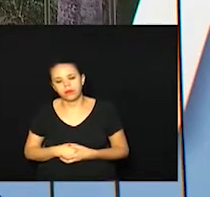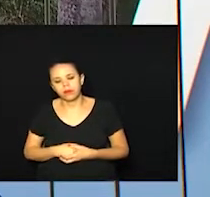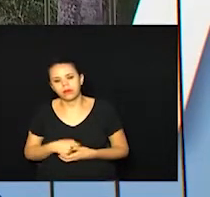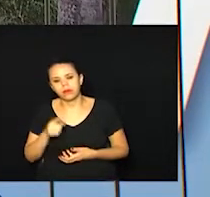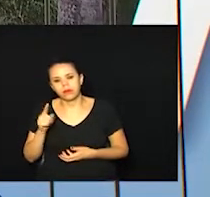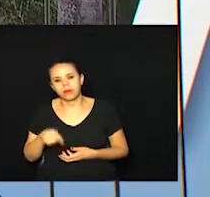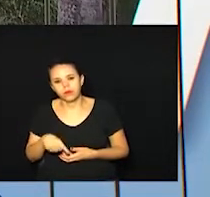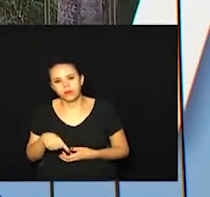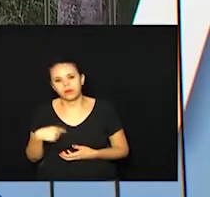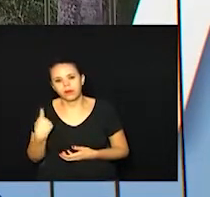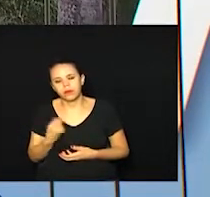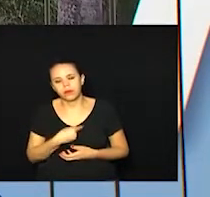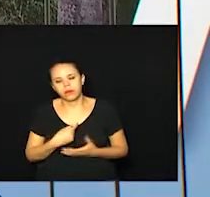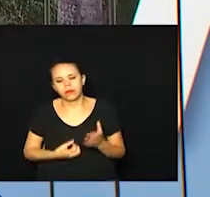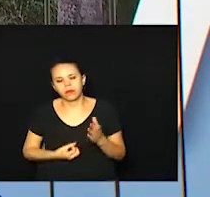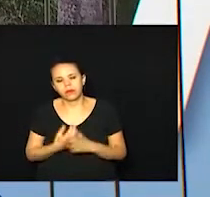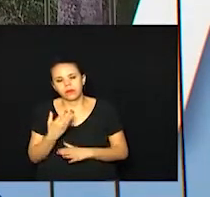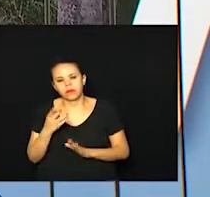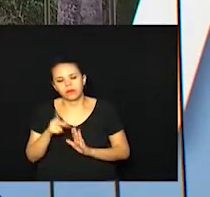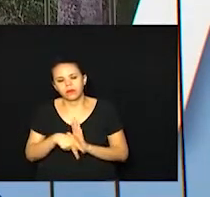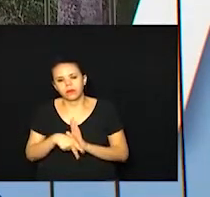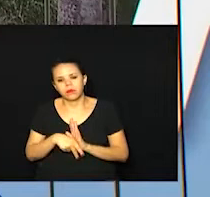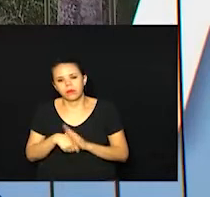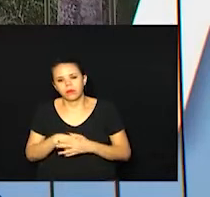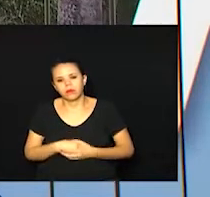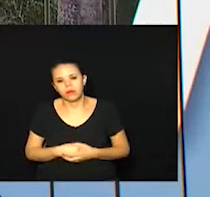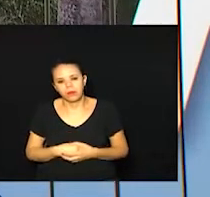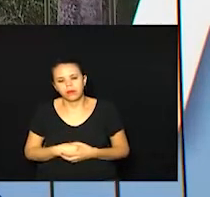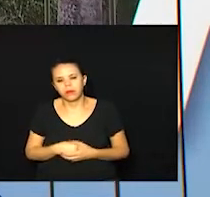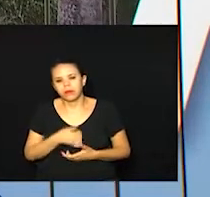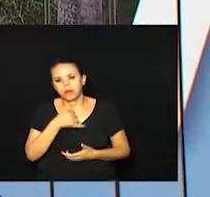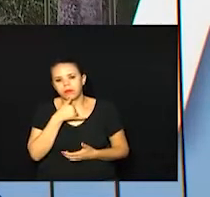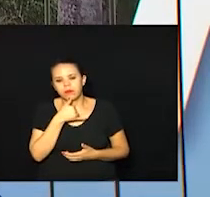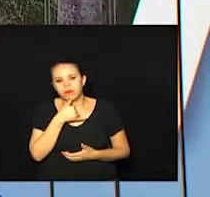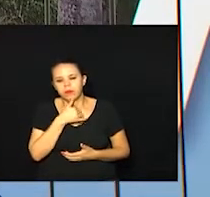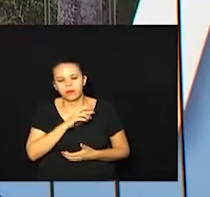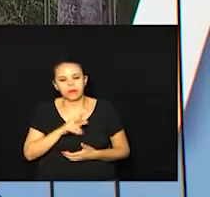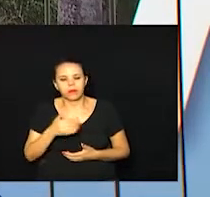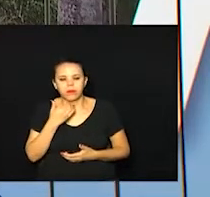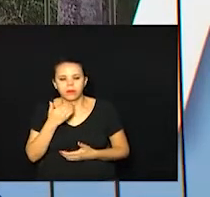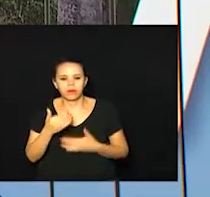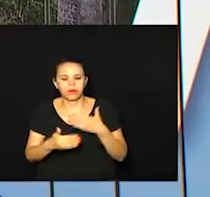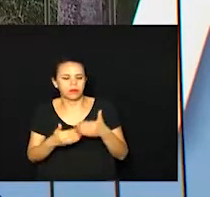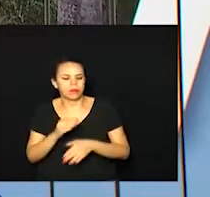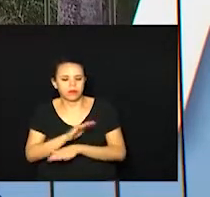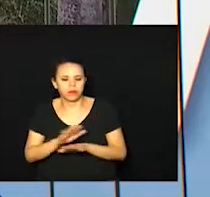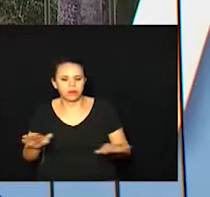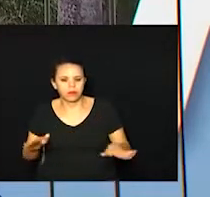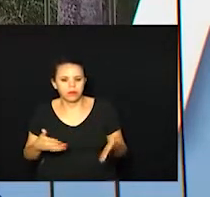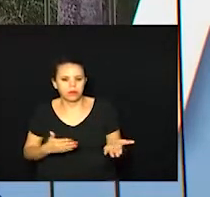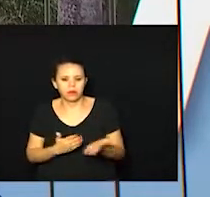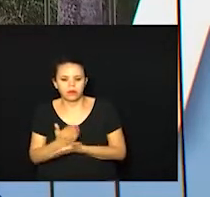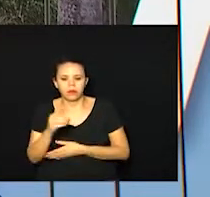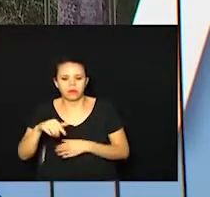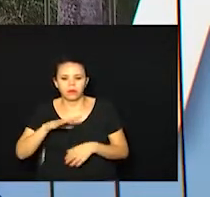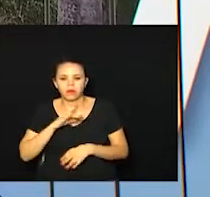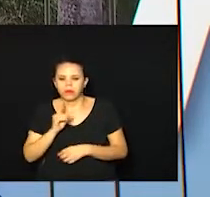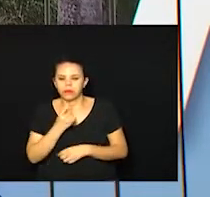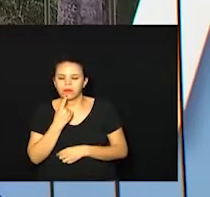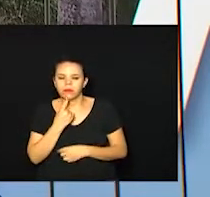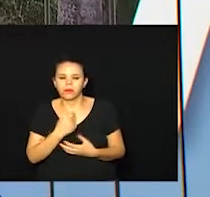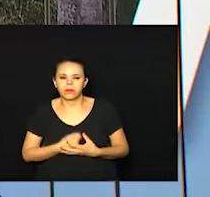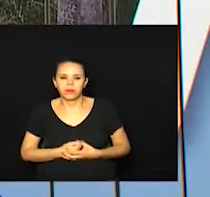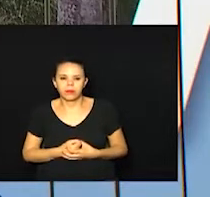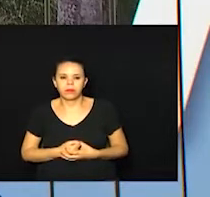foi essa, né? Quando nós fundamentamos esse projeto, mas lamentavelmente não foi adiante e não foi aprovado aqui pela cidade de